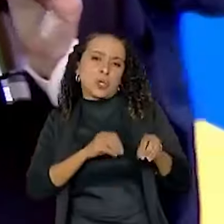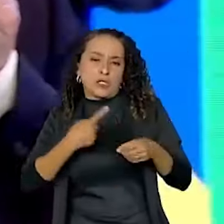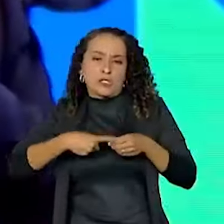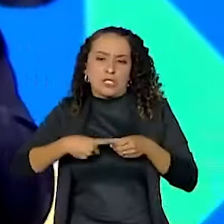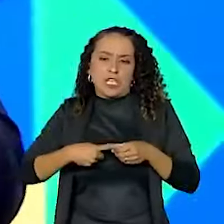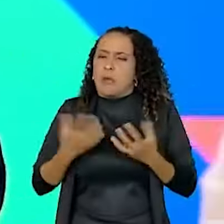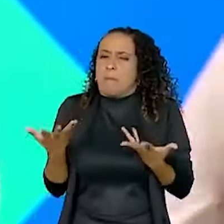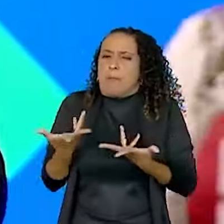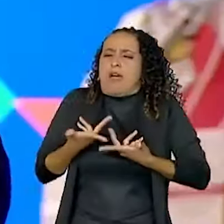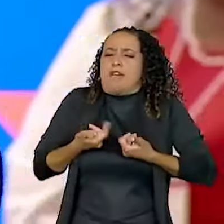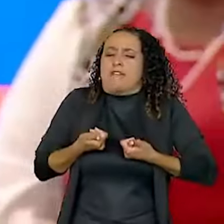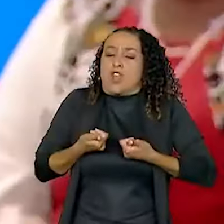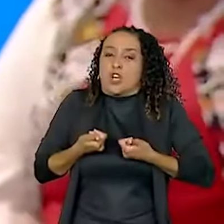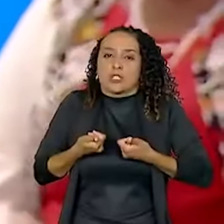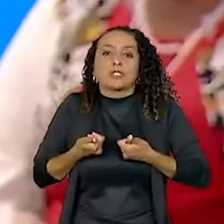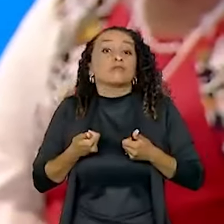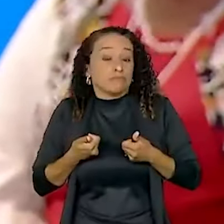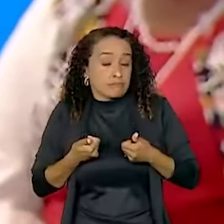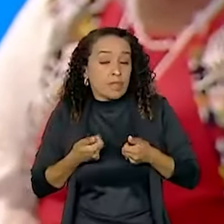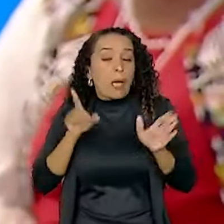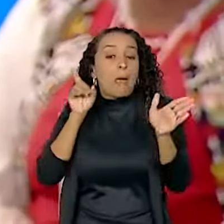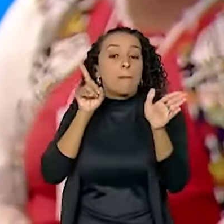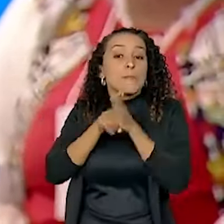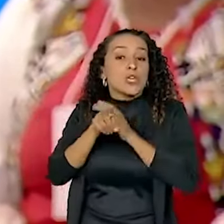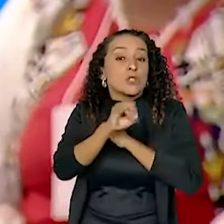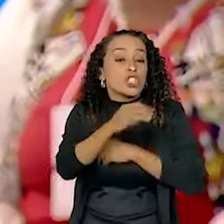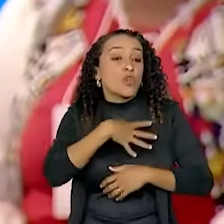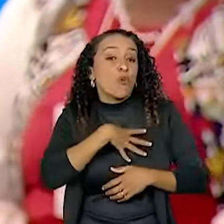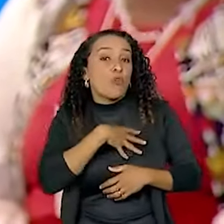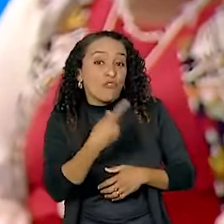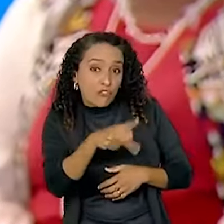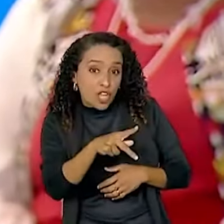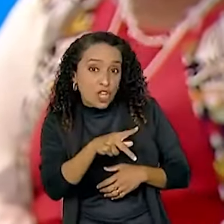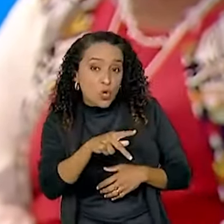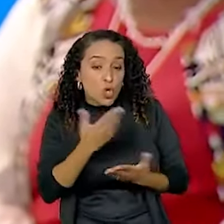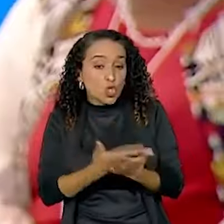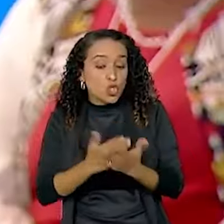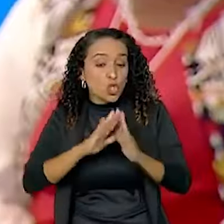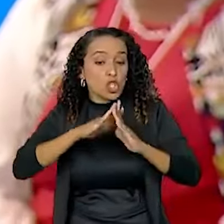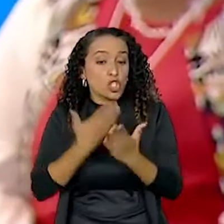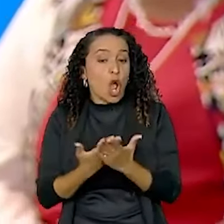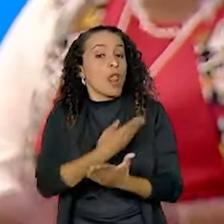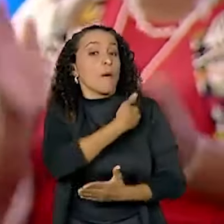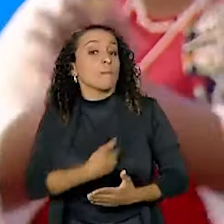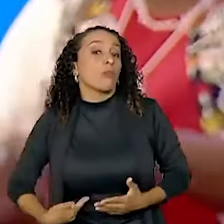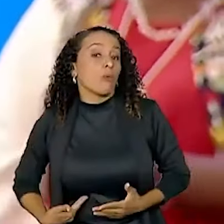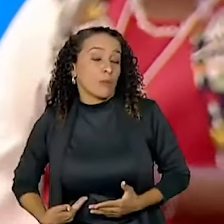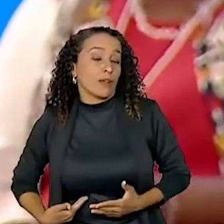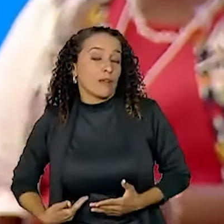dele é maravilhosa, pergunte se o filho dele estuda na escola pública.